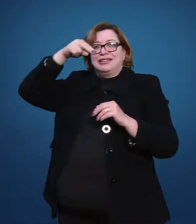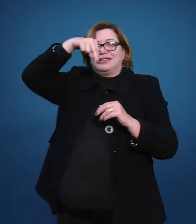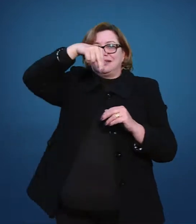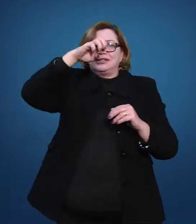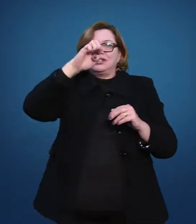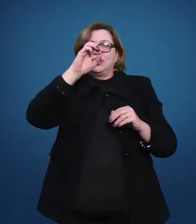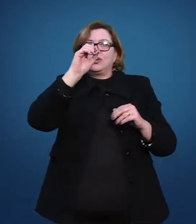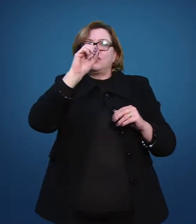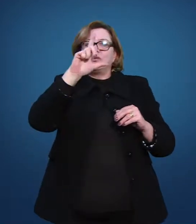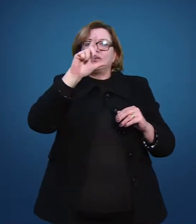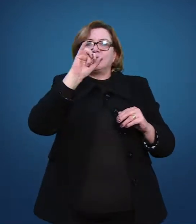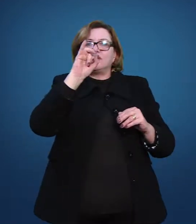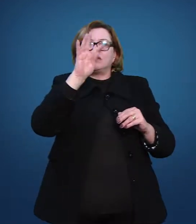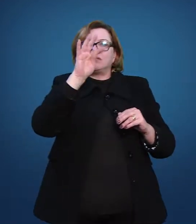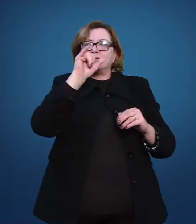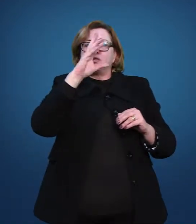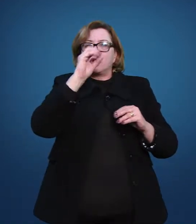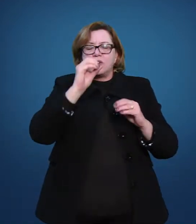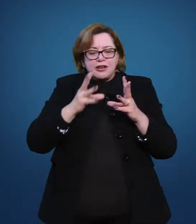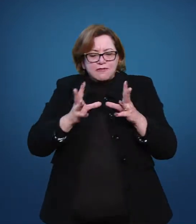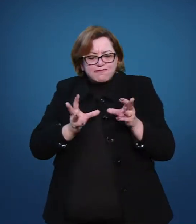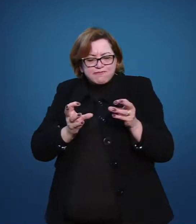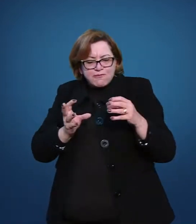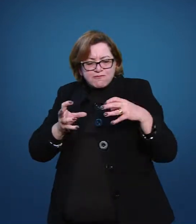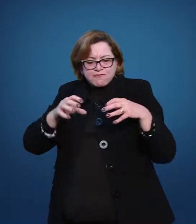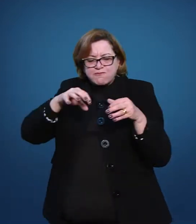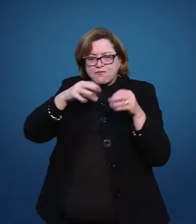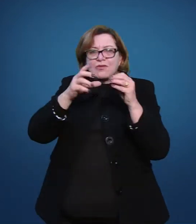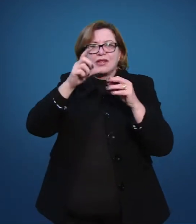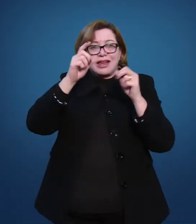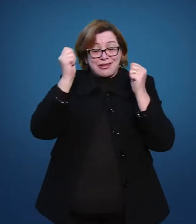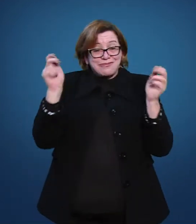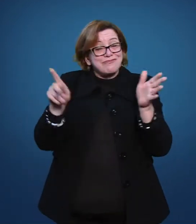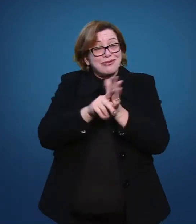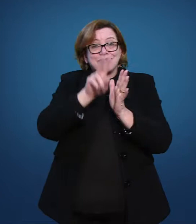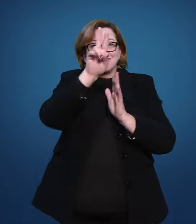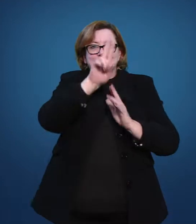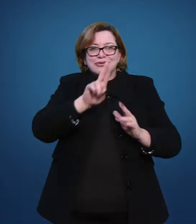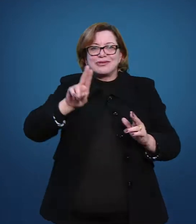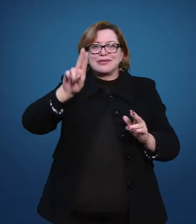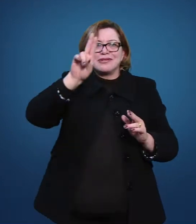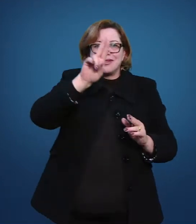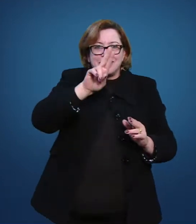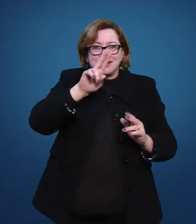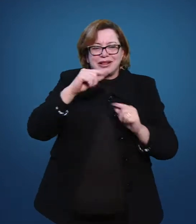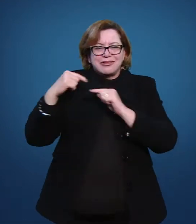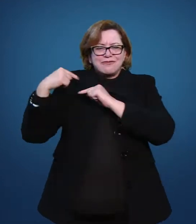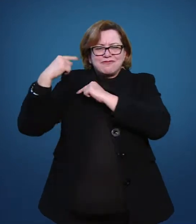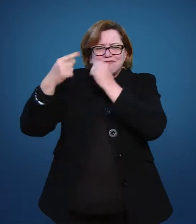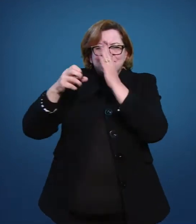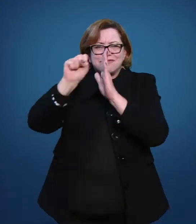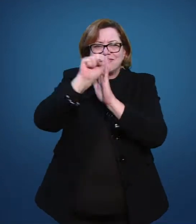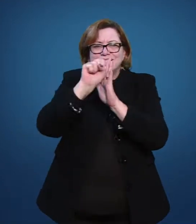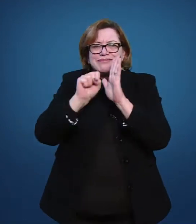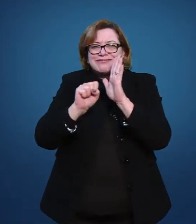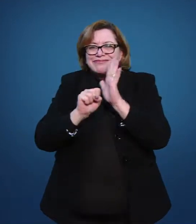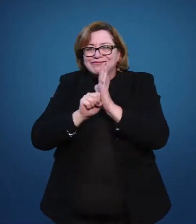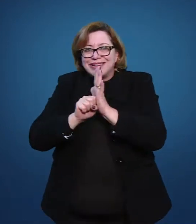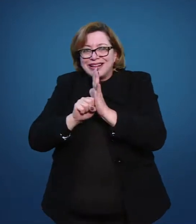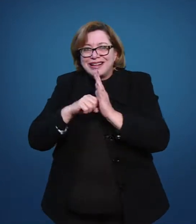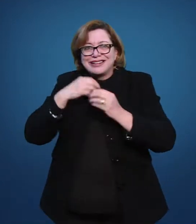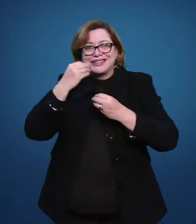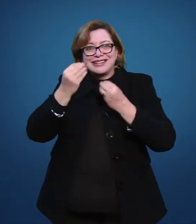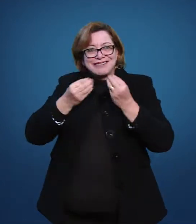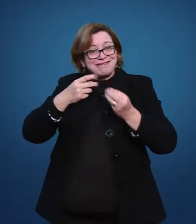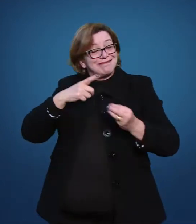Esse vaso ele tinha um objetivo utilitário. Muitos e muitos séculos depois, você